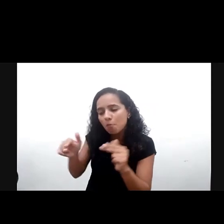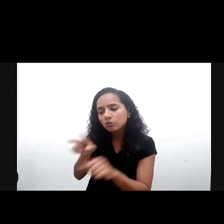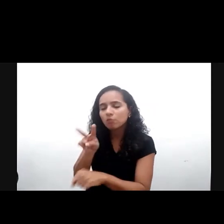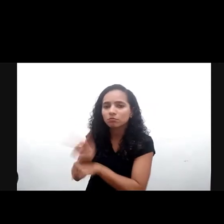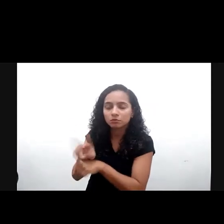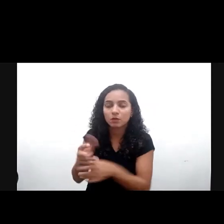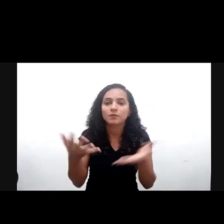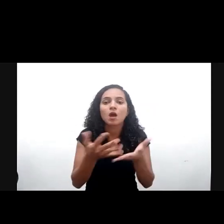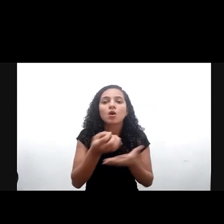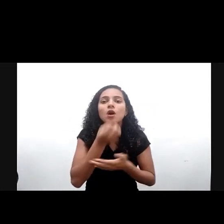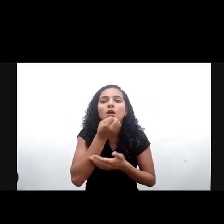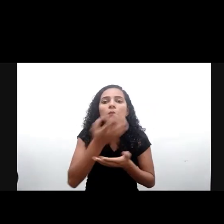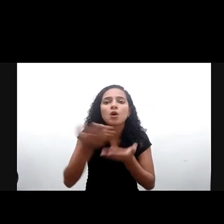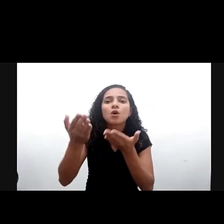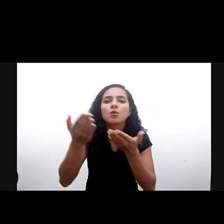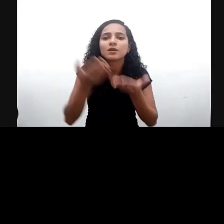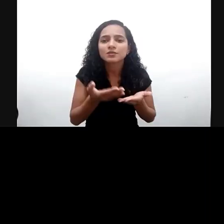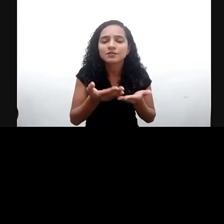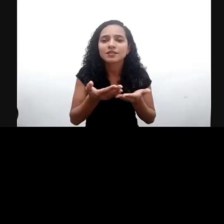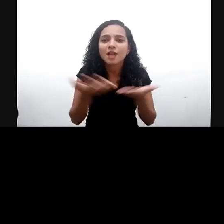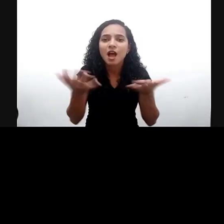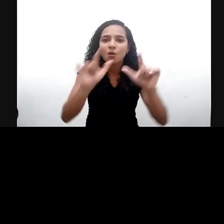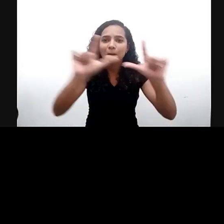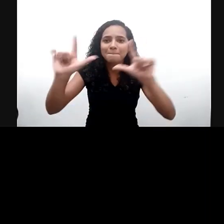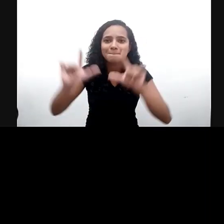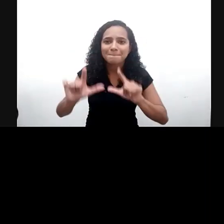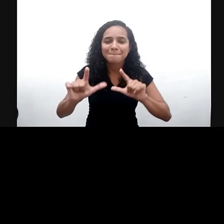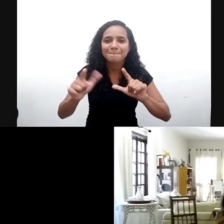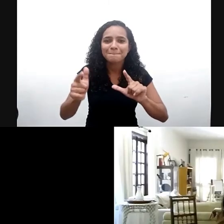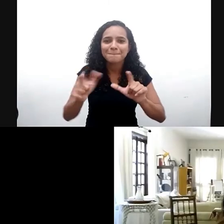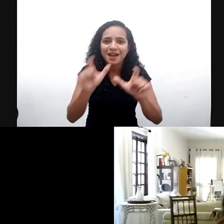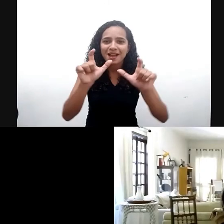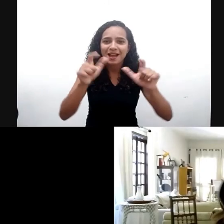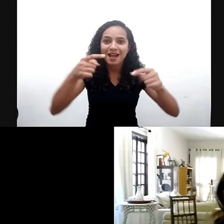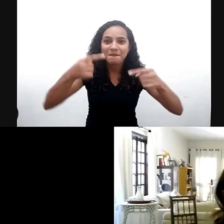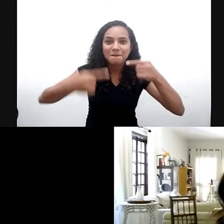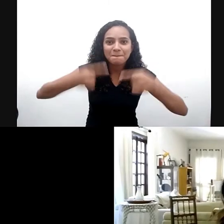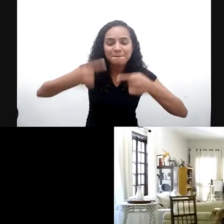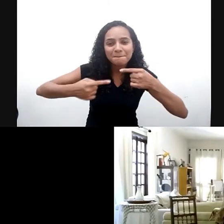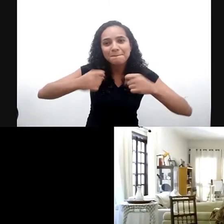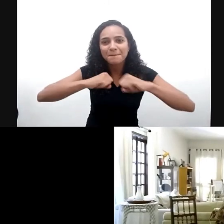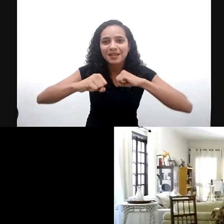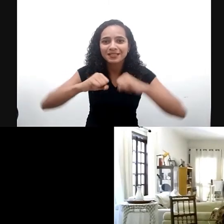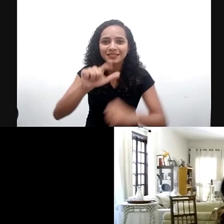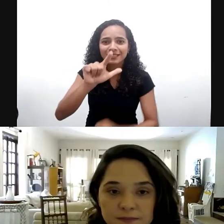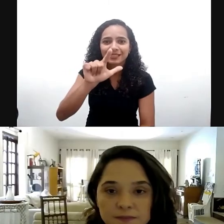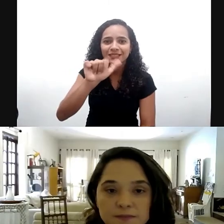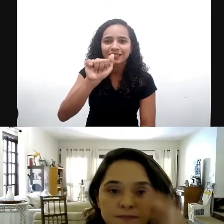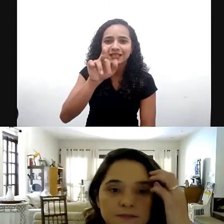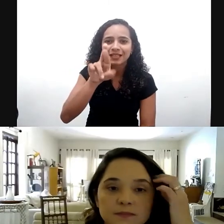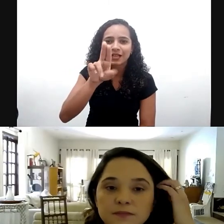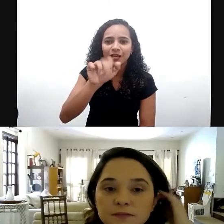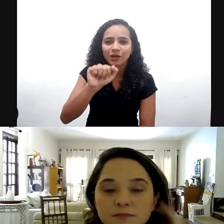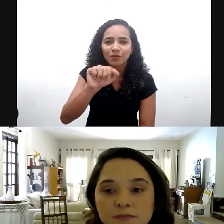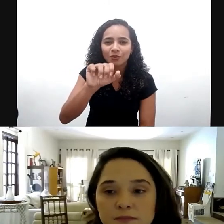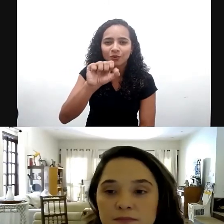muito bem-vindas e bem-vindo Laura Schertel Valéria Milanês e